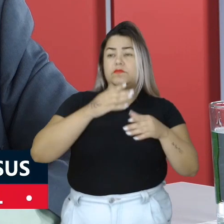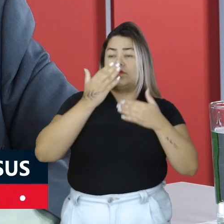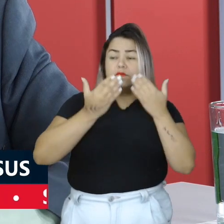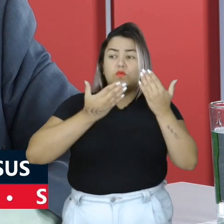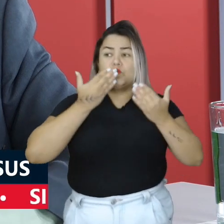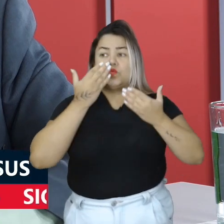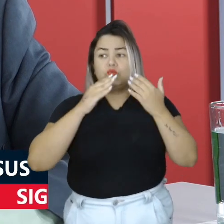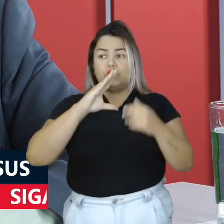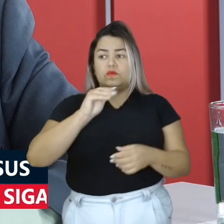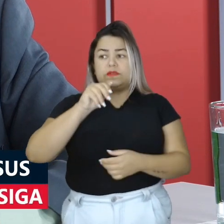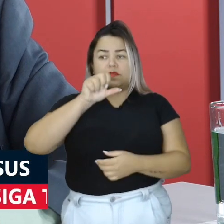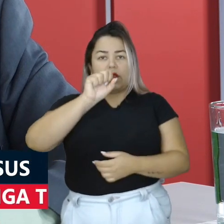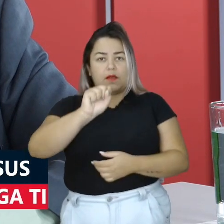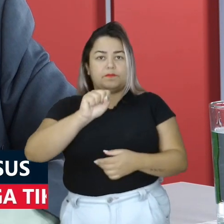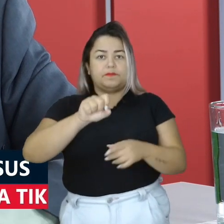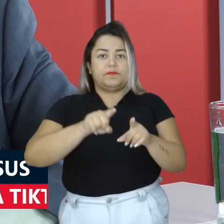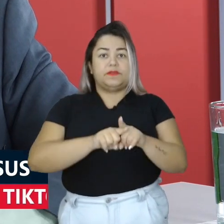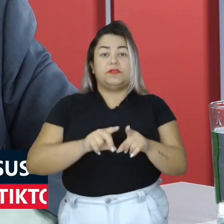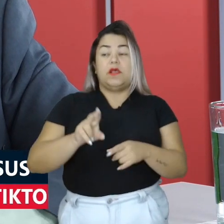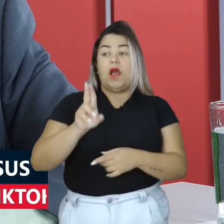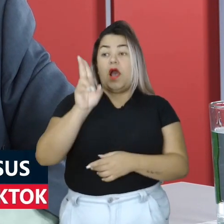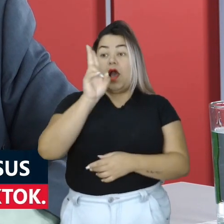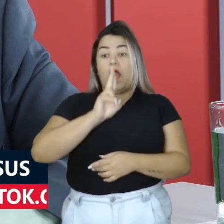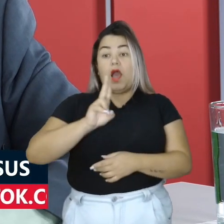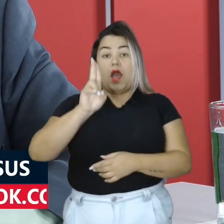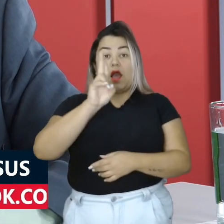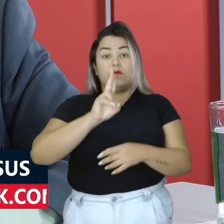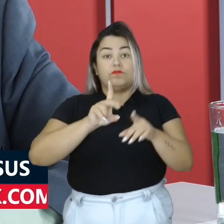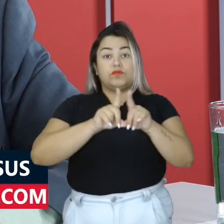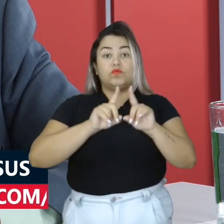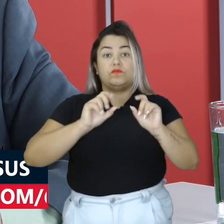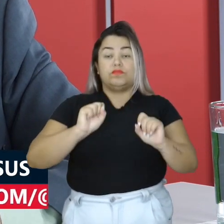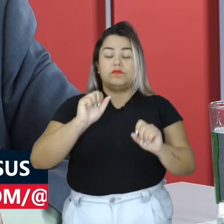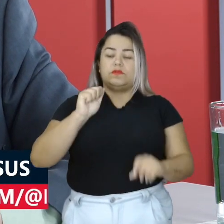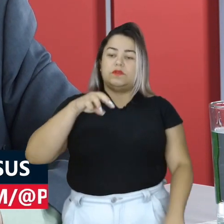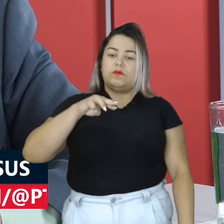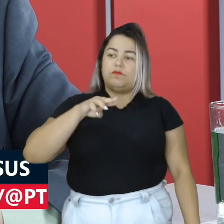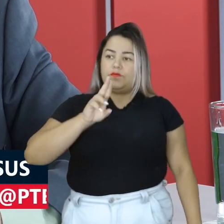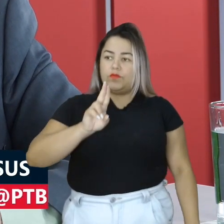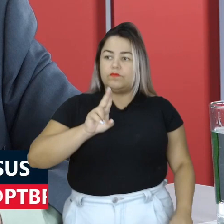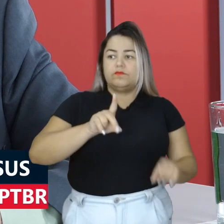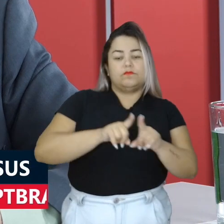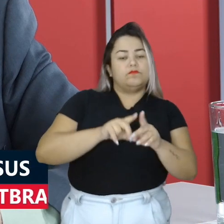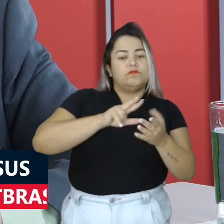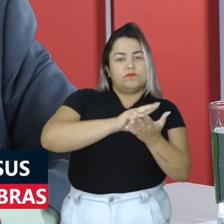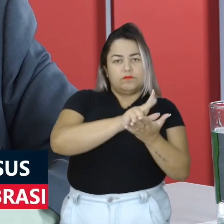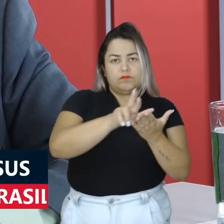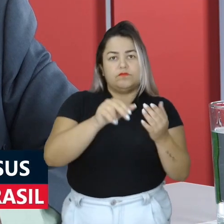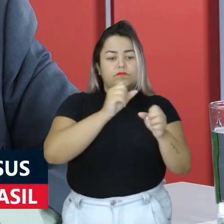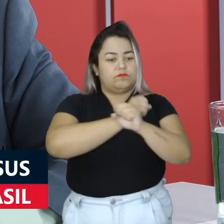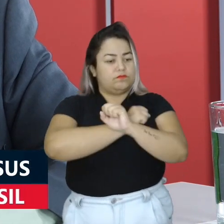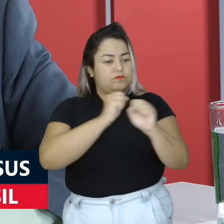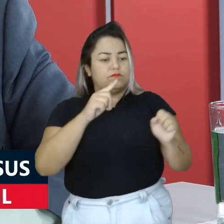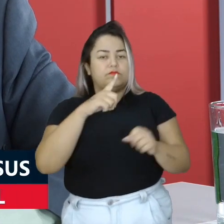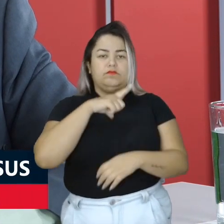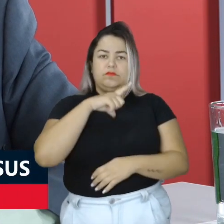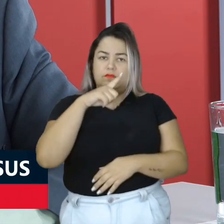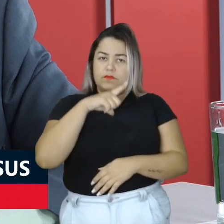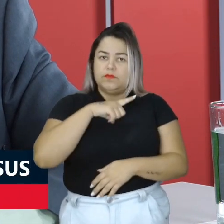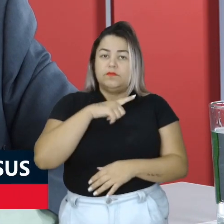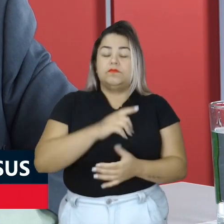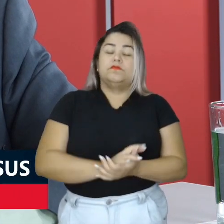dos CAPs, ambulâncias para o SAMU. Diversos serviços terão a possibilidade, com